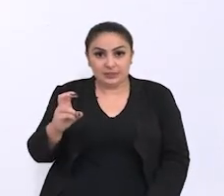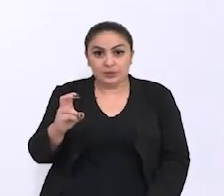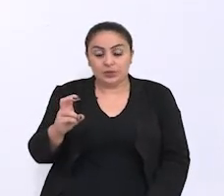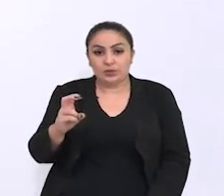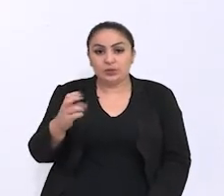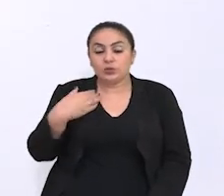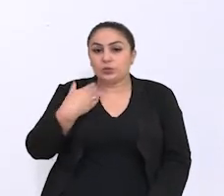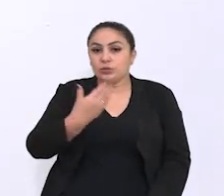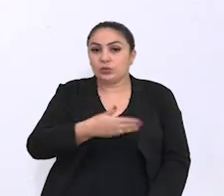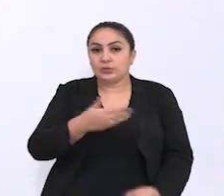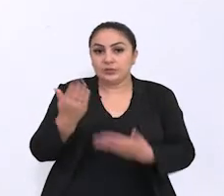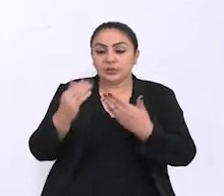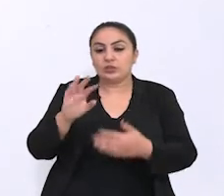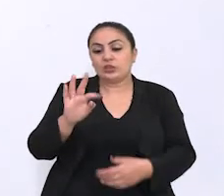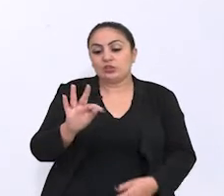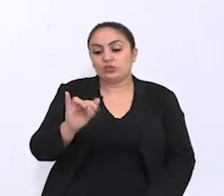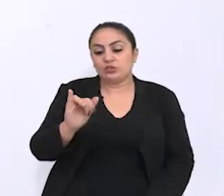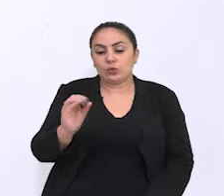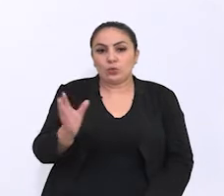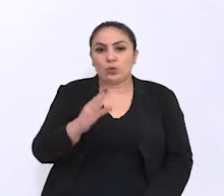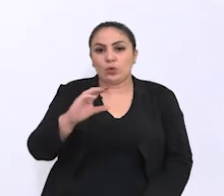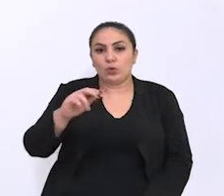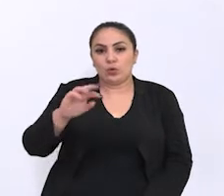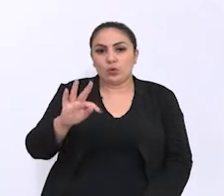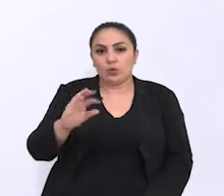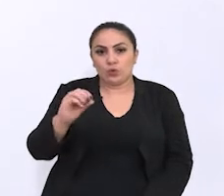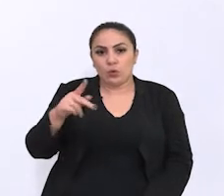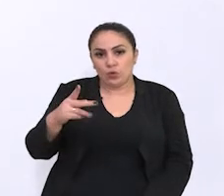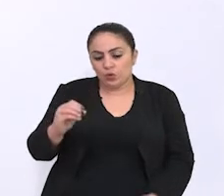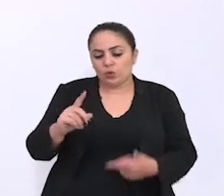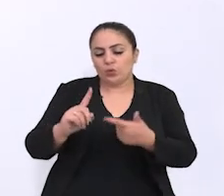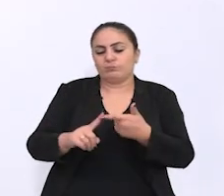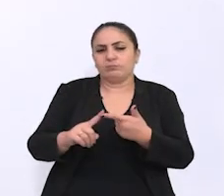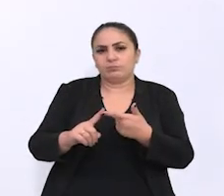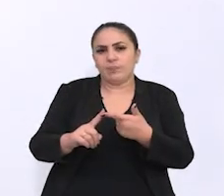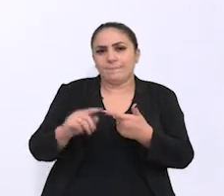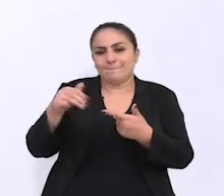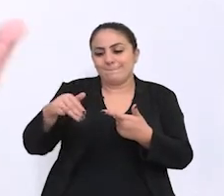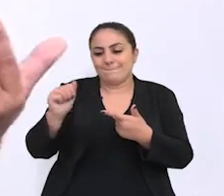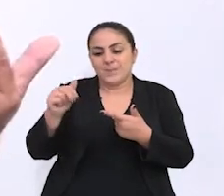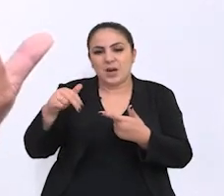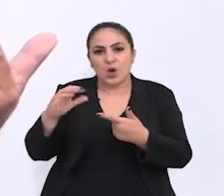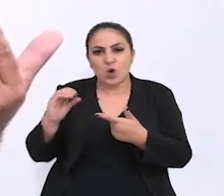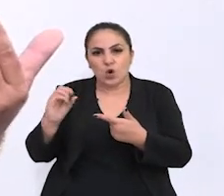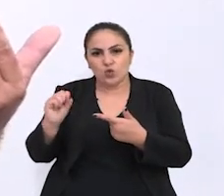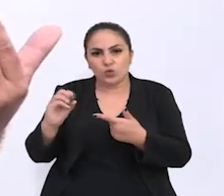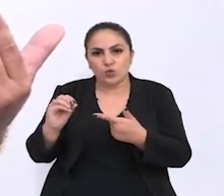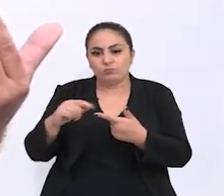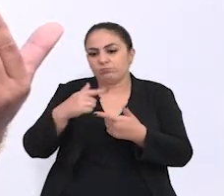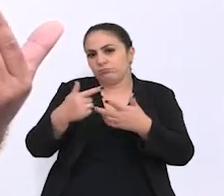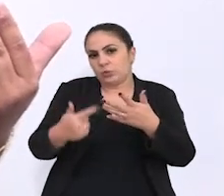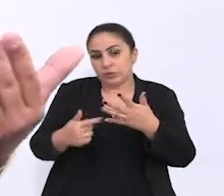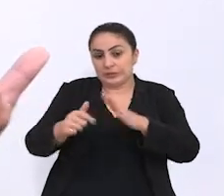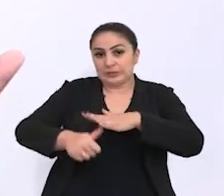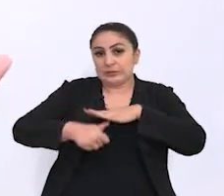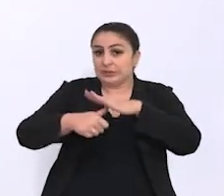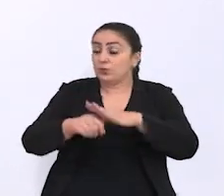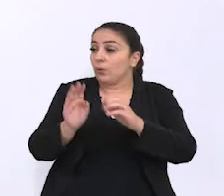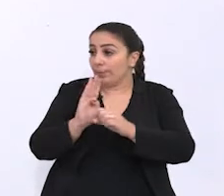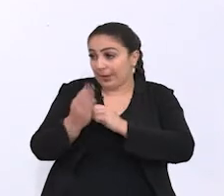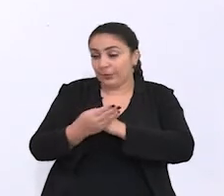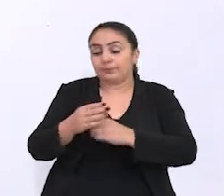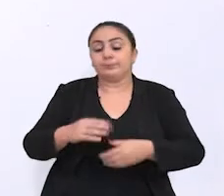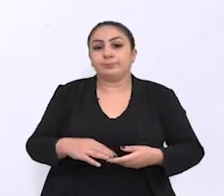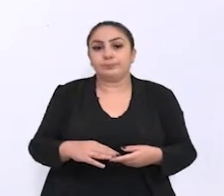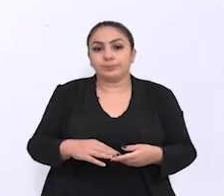Pelo nosso saudoso tio Tonho, Roberto Mancuso e muitas outras lideranças